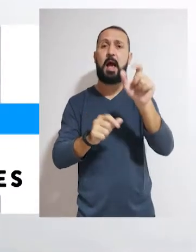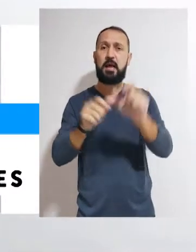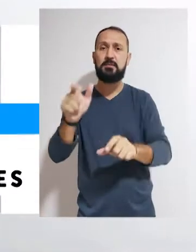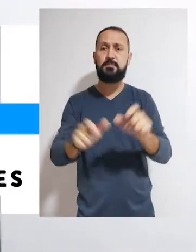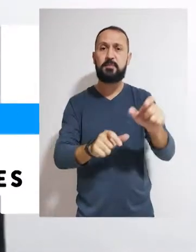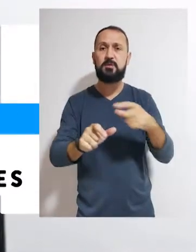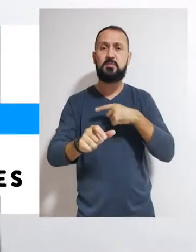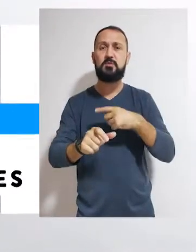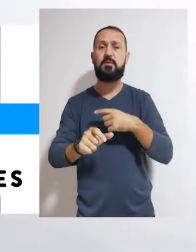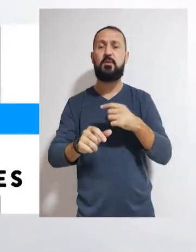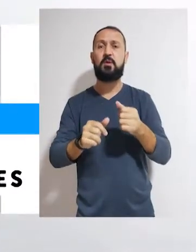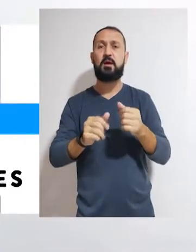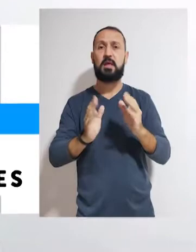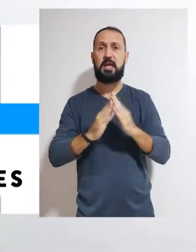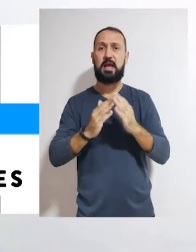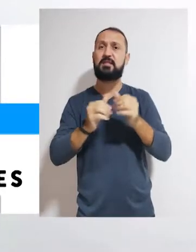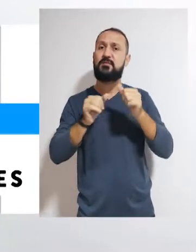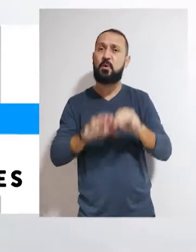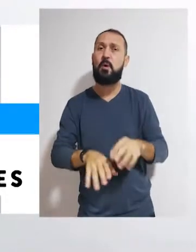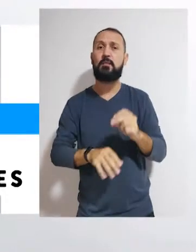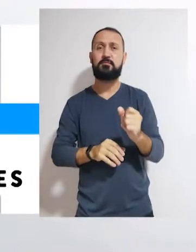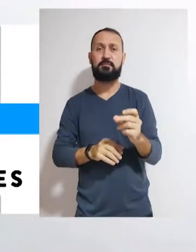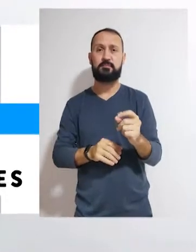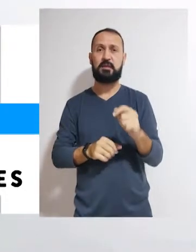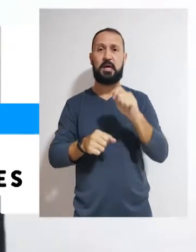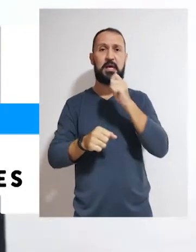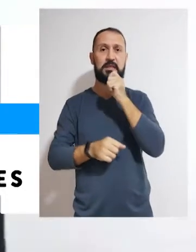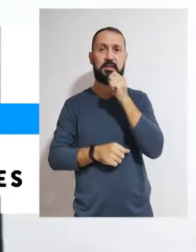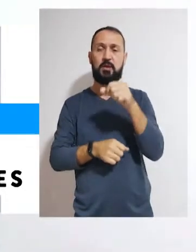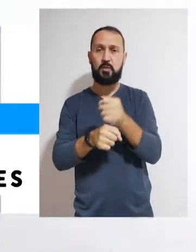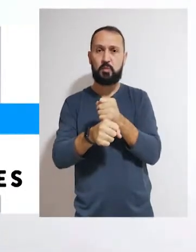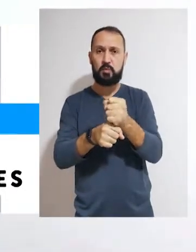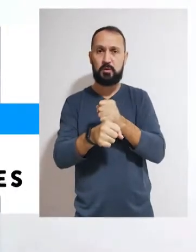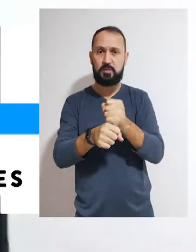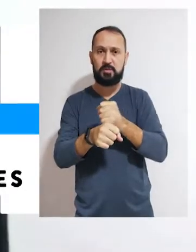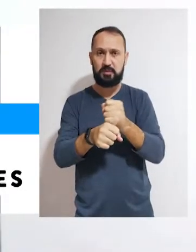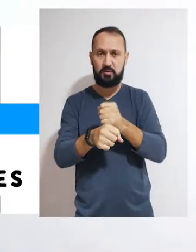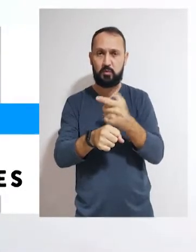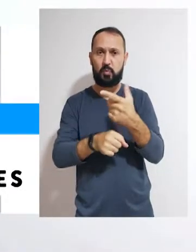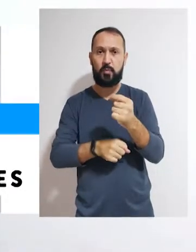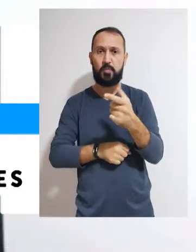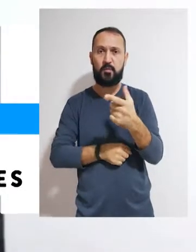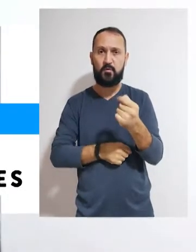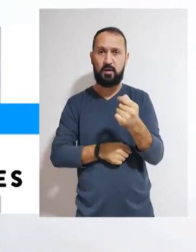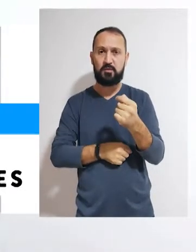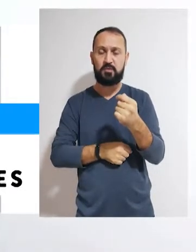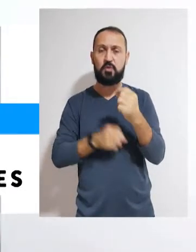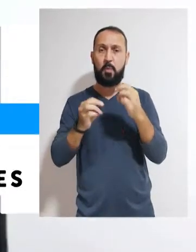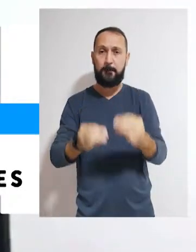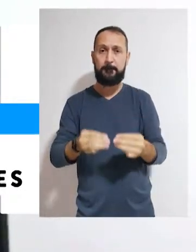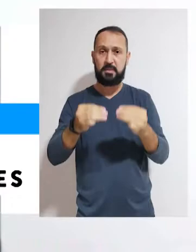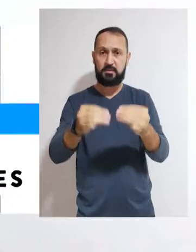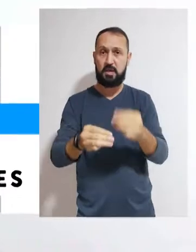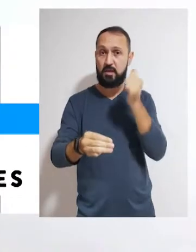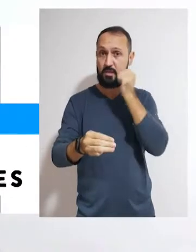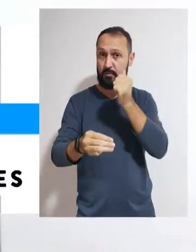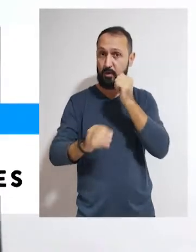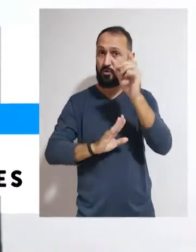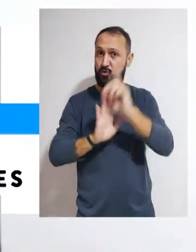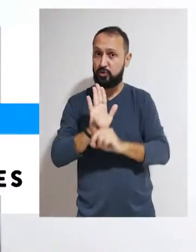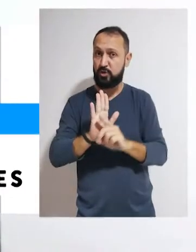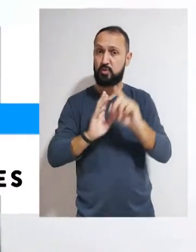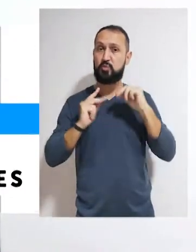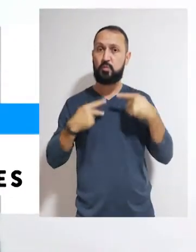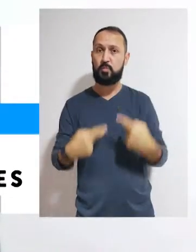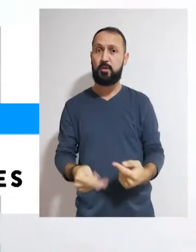e em que as pessoas ficaram mais tempo em suas residências. Ainda em 2020, conforme o Ministério da Mulher, da Família e dos